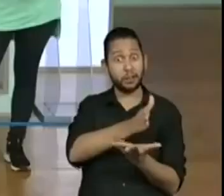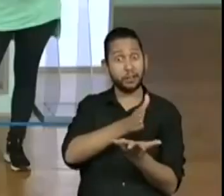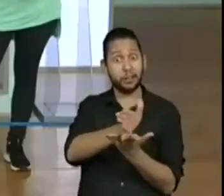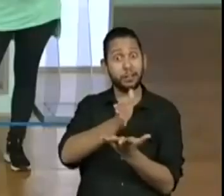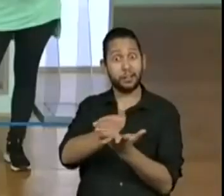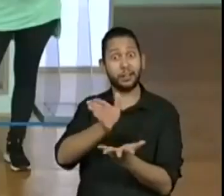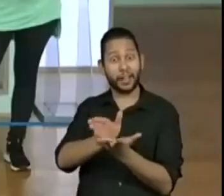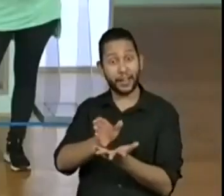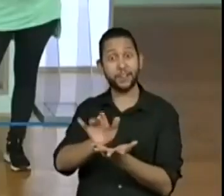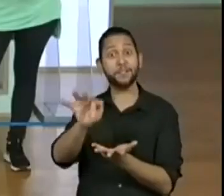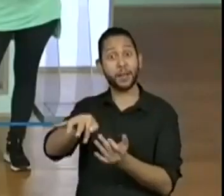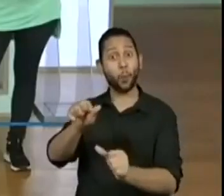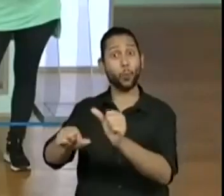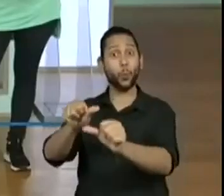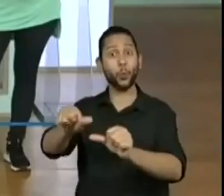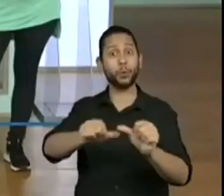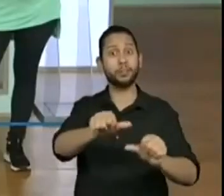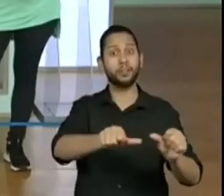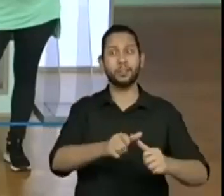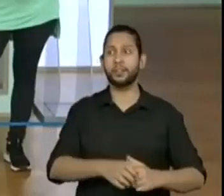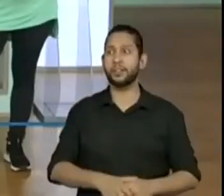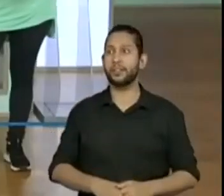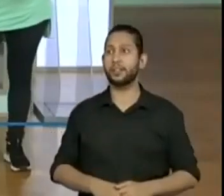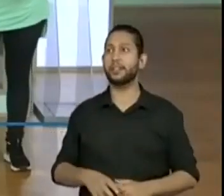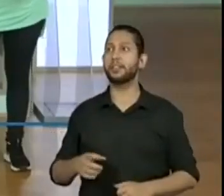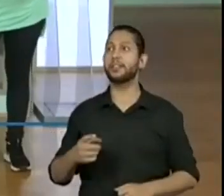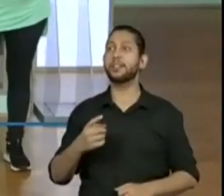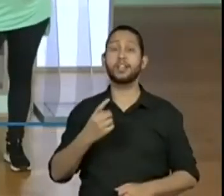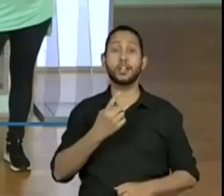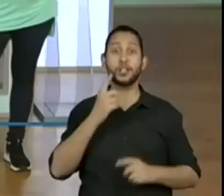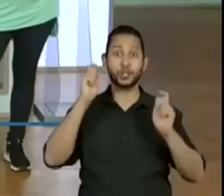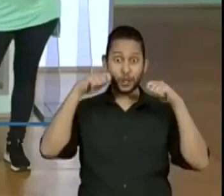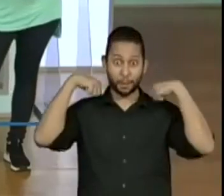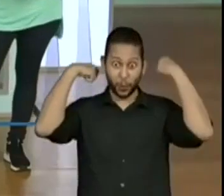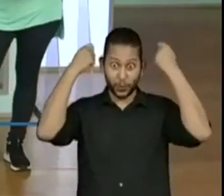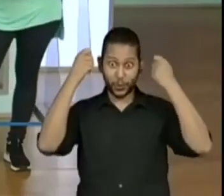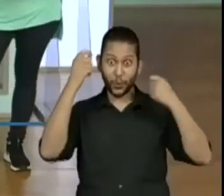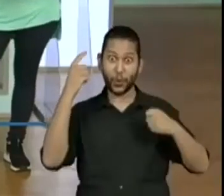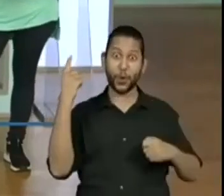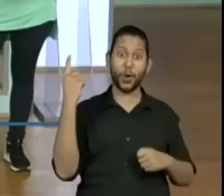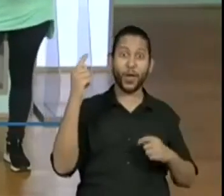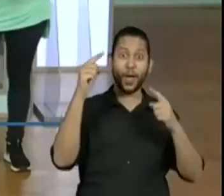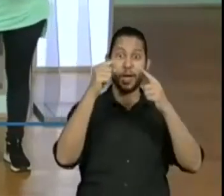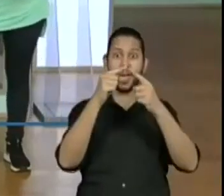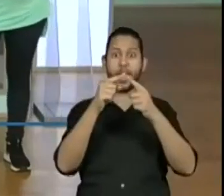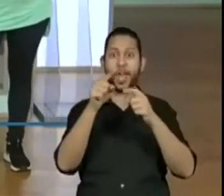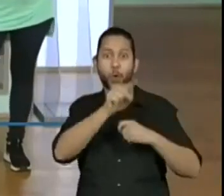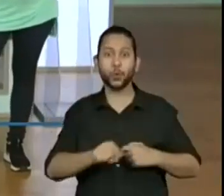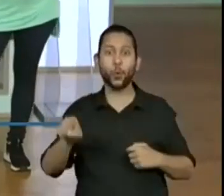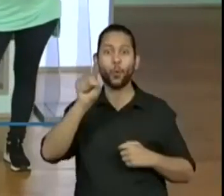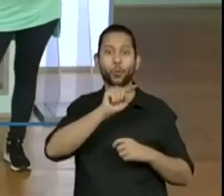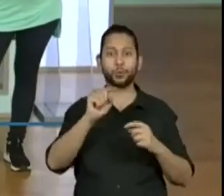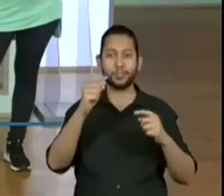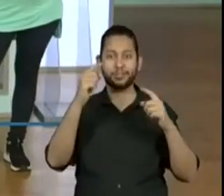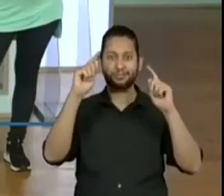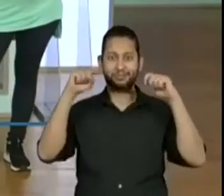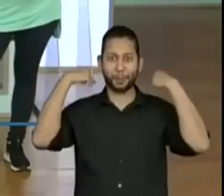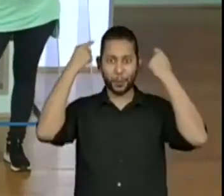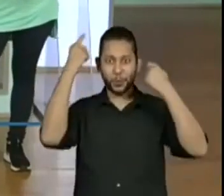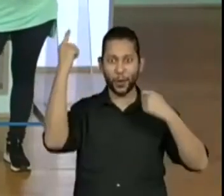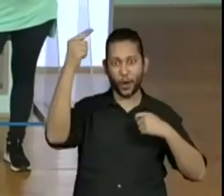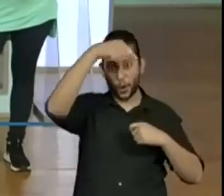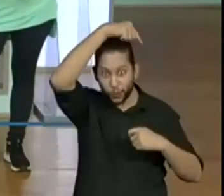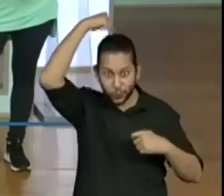história. Olha, eles estão falando, Chapeuzinho Redondo, Chapeuzinho Verde e Amarelo. Muito legal,